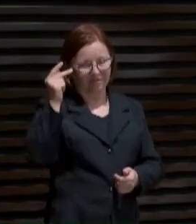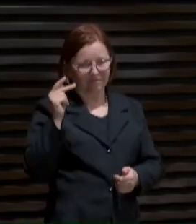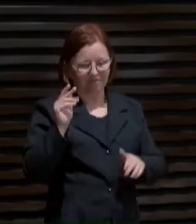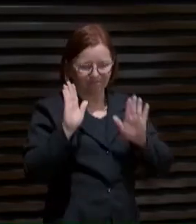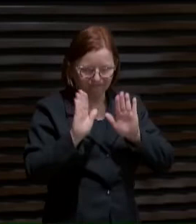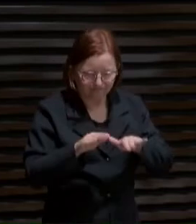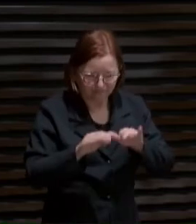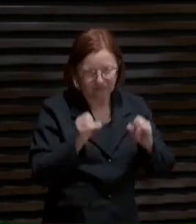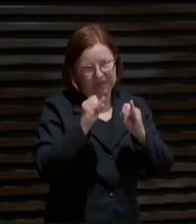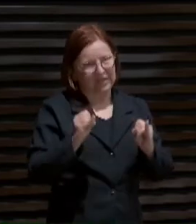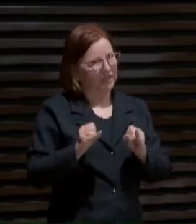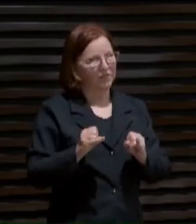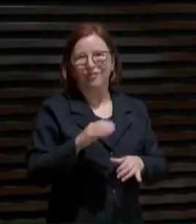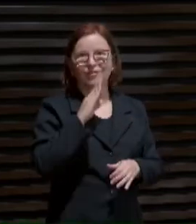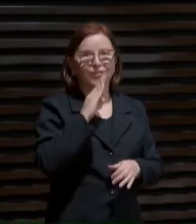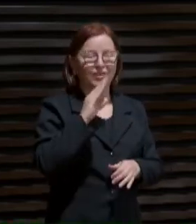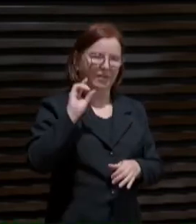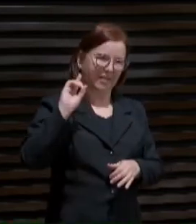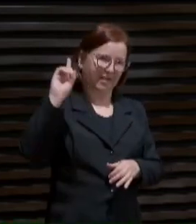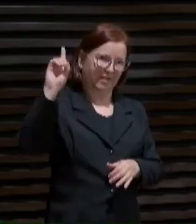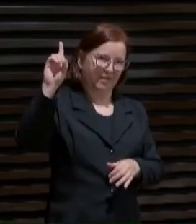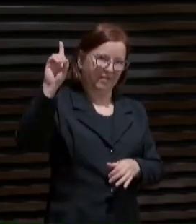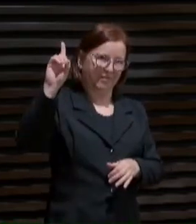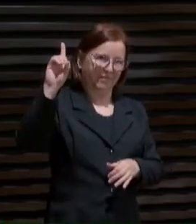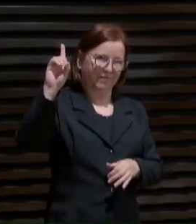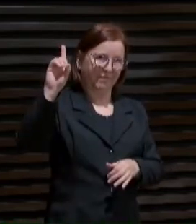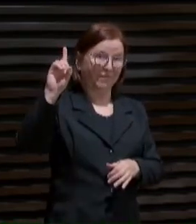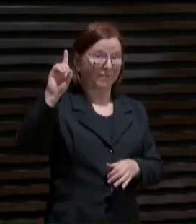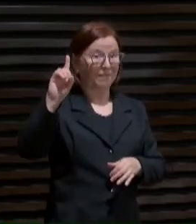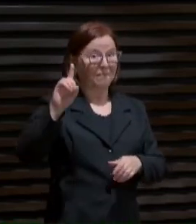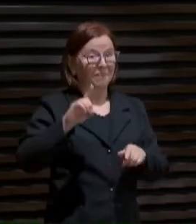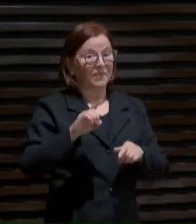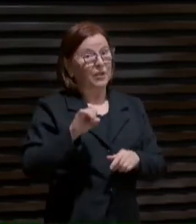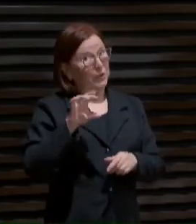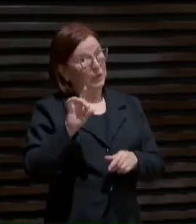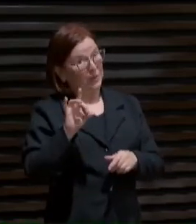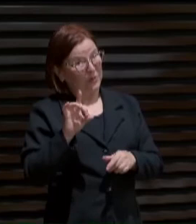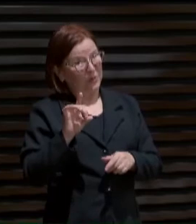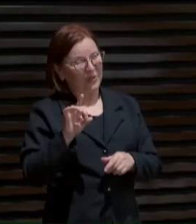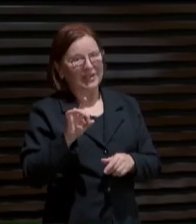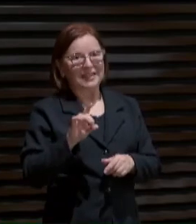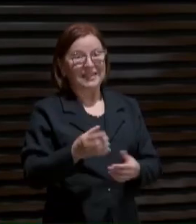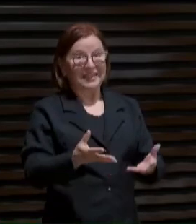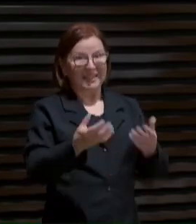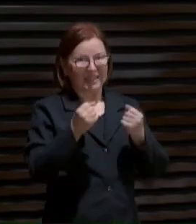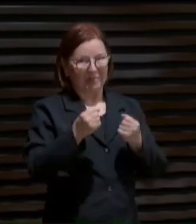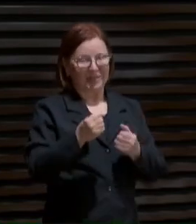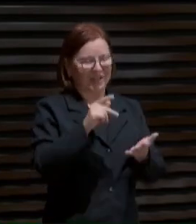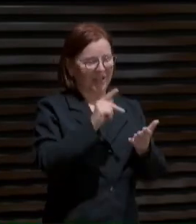coração que não conhece a Deus a menos que lhe seja revelada a verdade do Evangelho da pessoa do Senhor Jesus